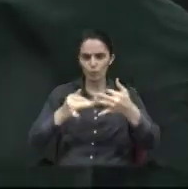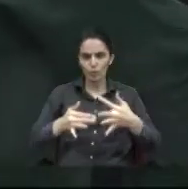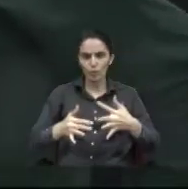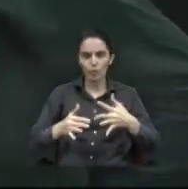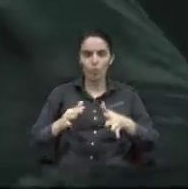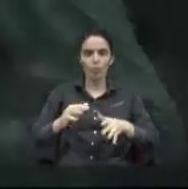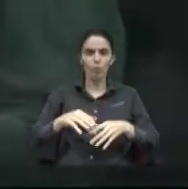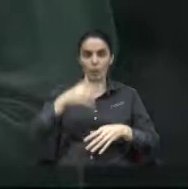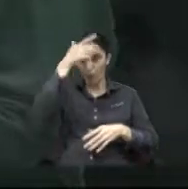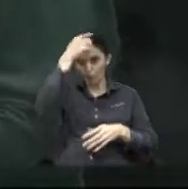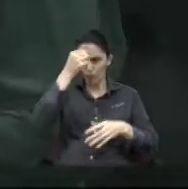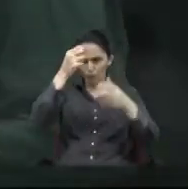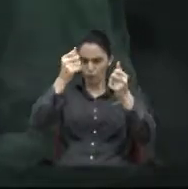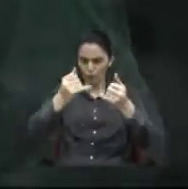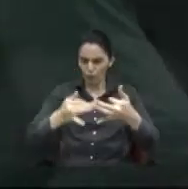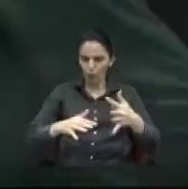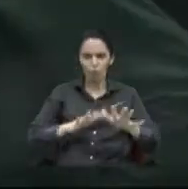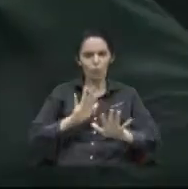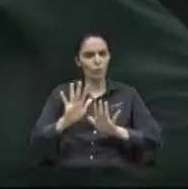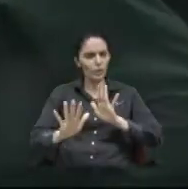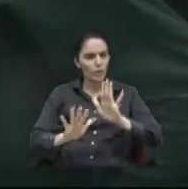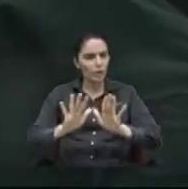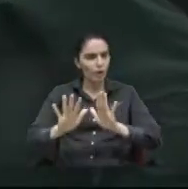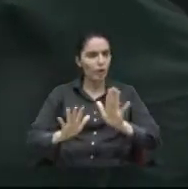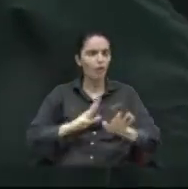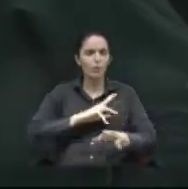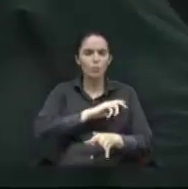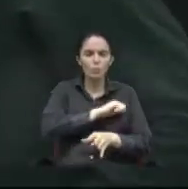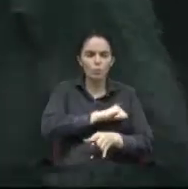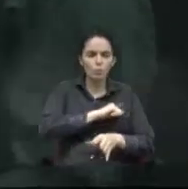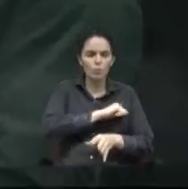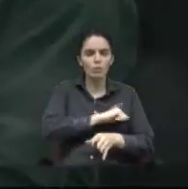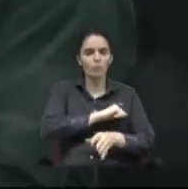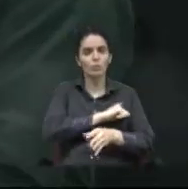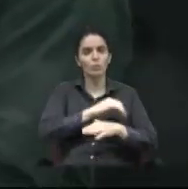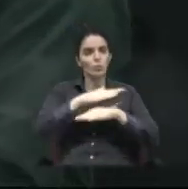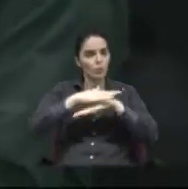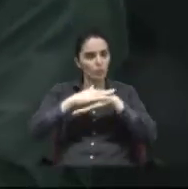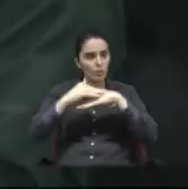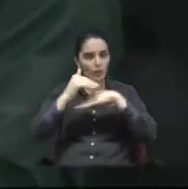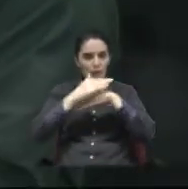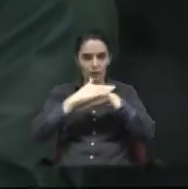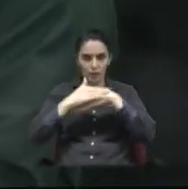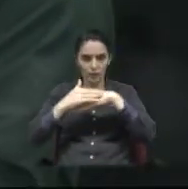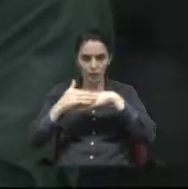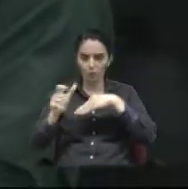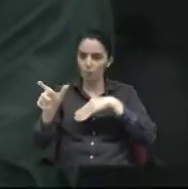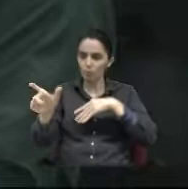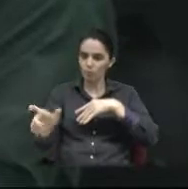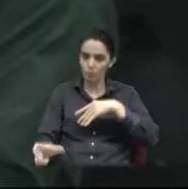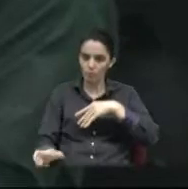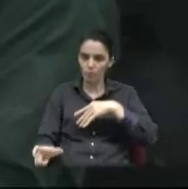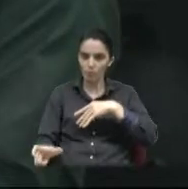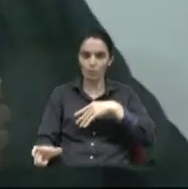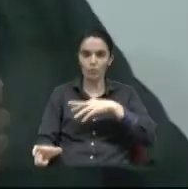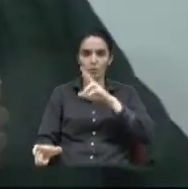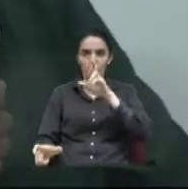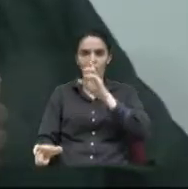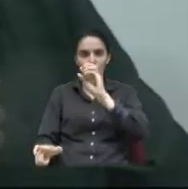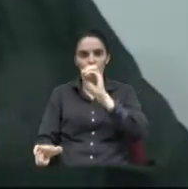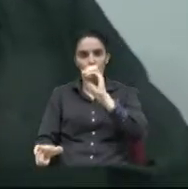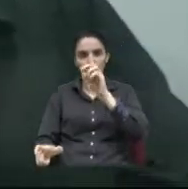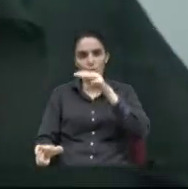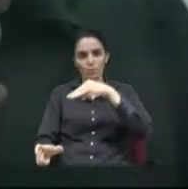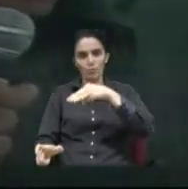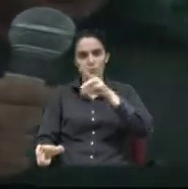cuidado, com amor, com ternura a esse cidadão que